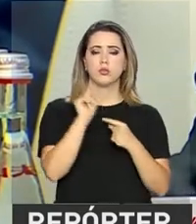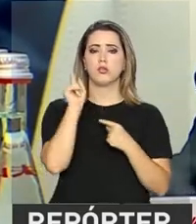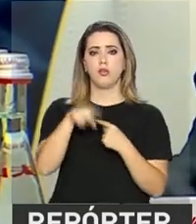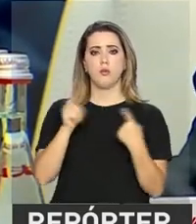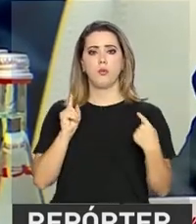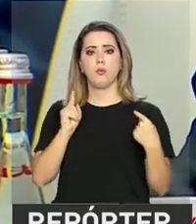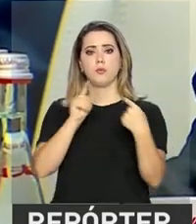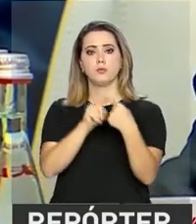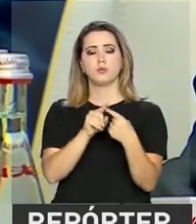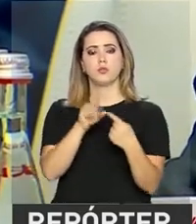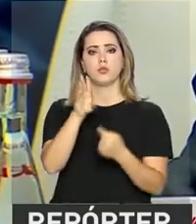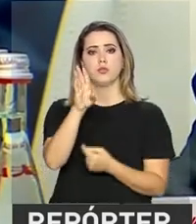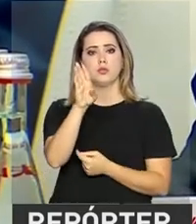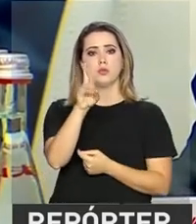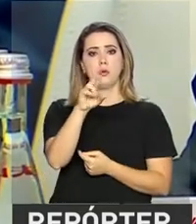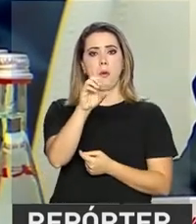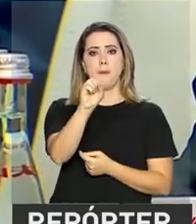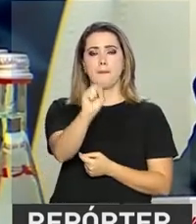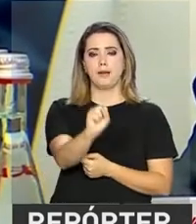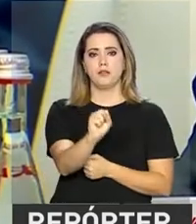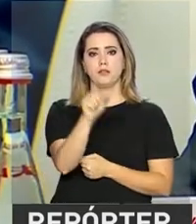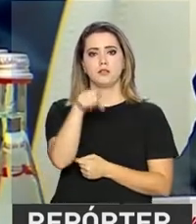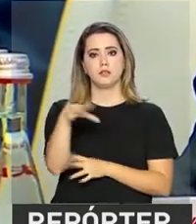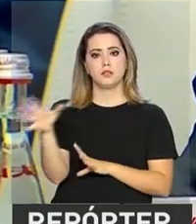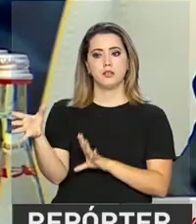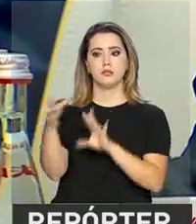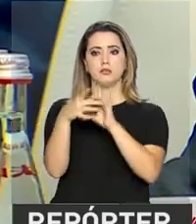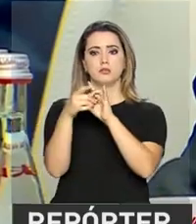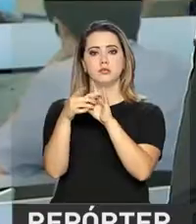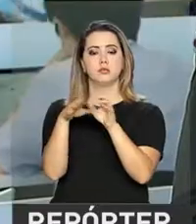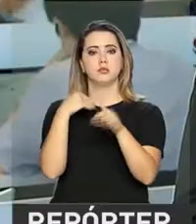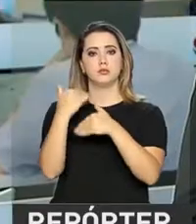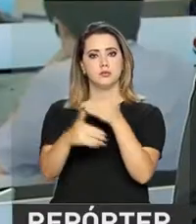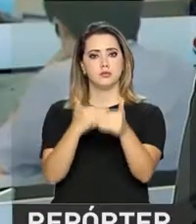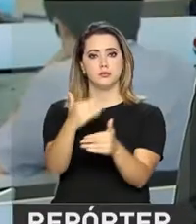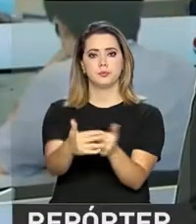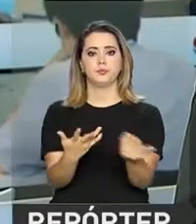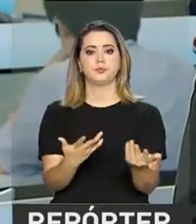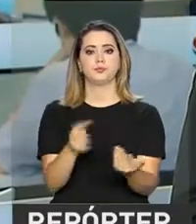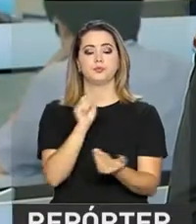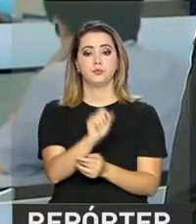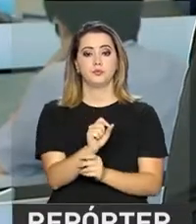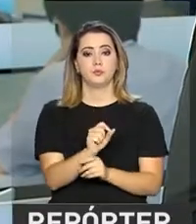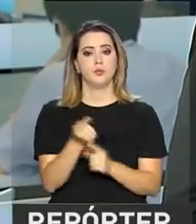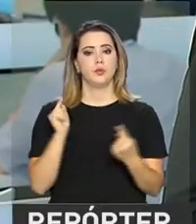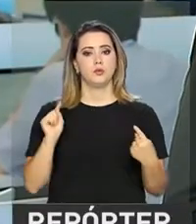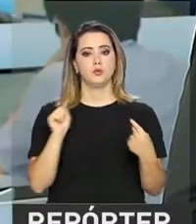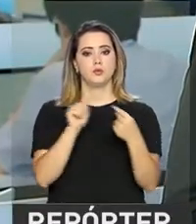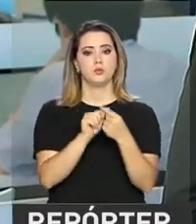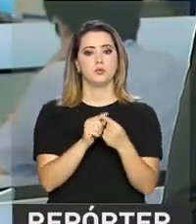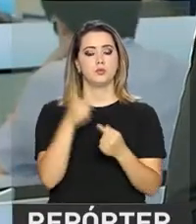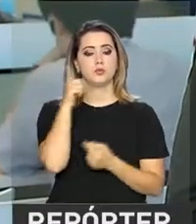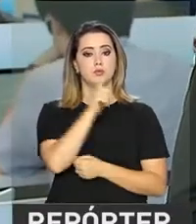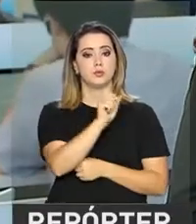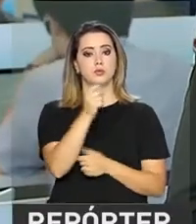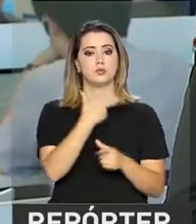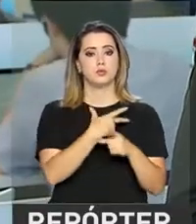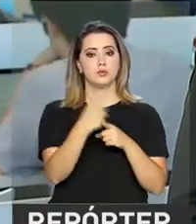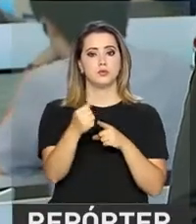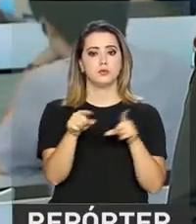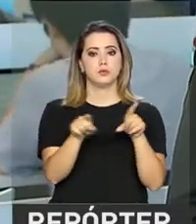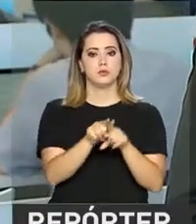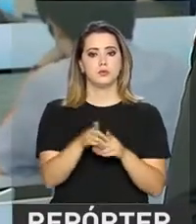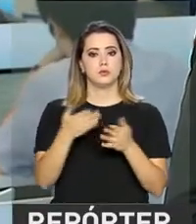objetivo último do BRICS: compartilhar desenvolvimento. E para que esta meta seja alcançada, nada melhor do que ampliar